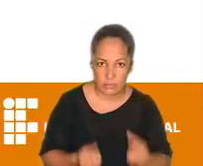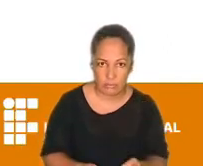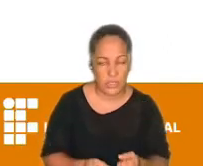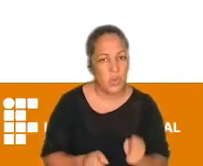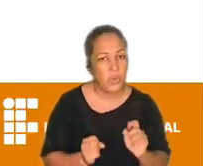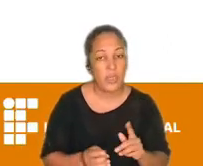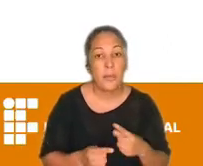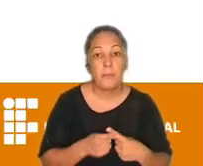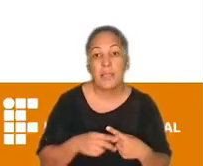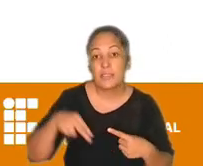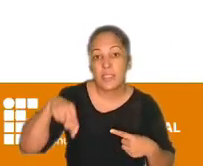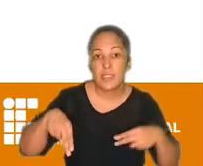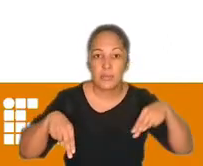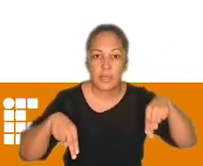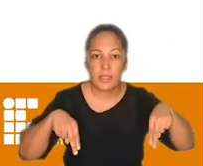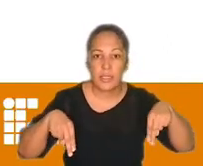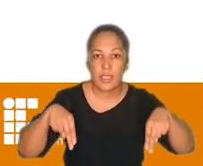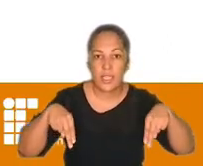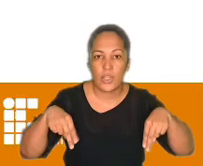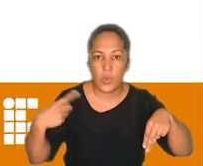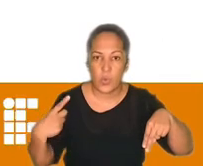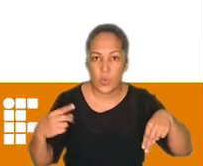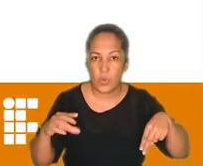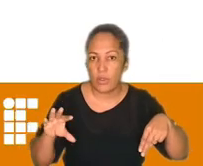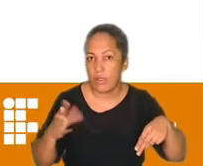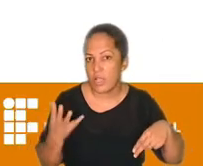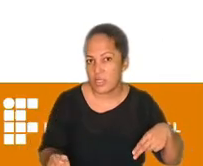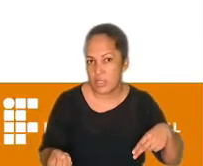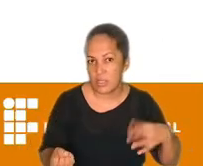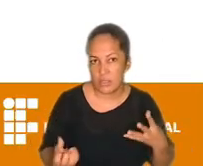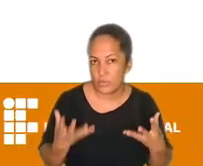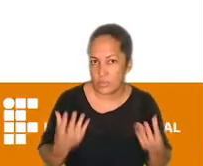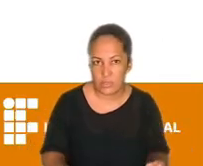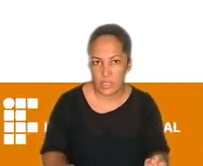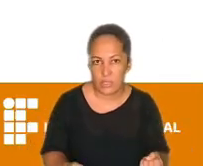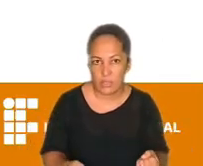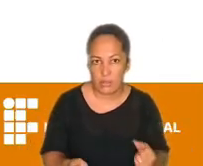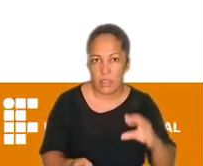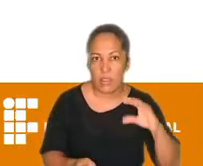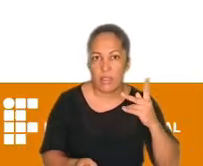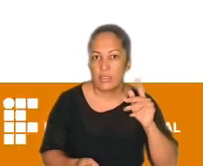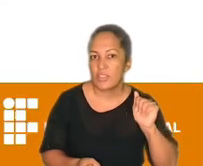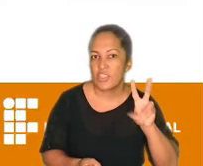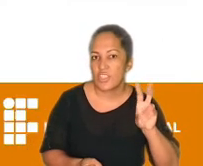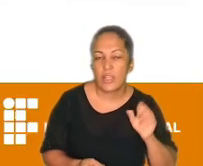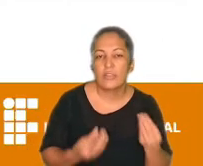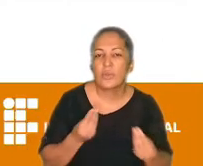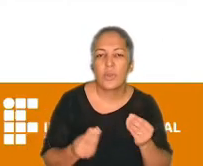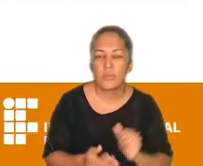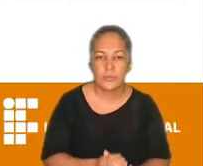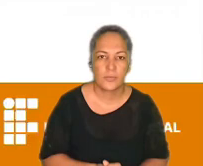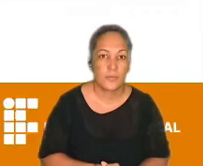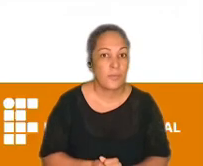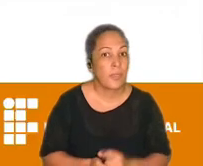N? Uma recebe a chave uma da outra? As duas recebem? E o 1 para 1, como é que fica? Ninguém recebe a chave de ninguém?